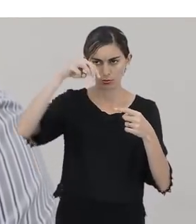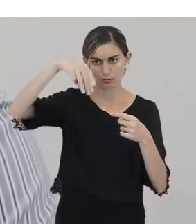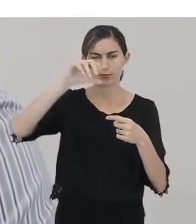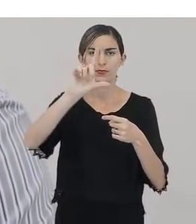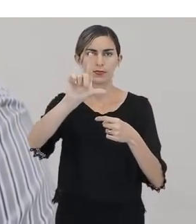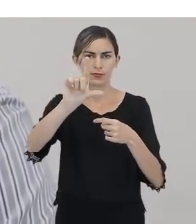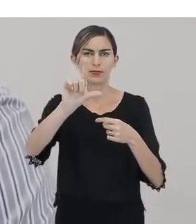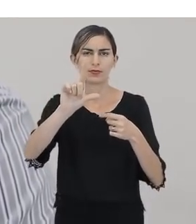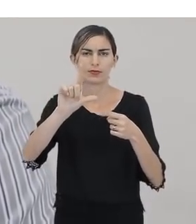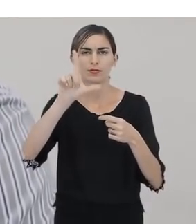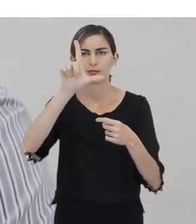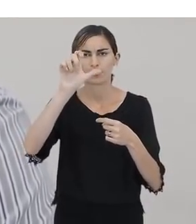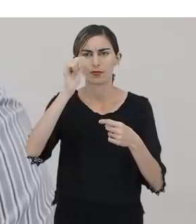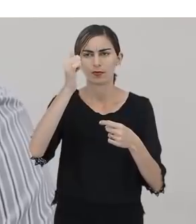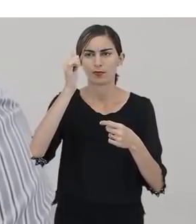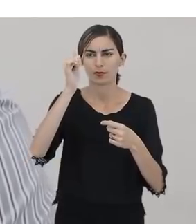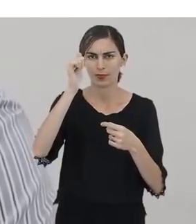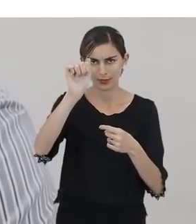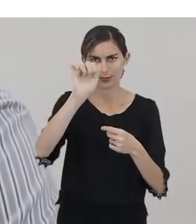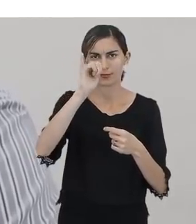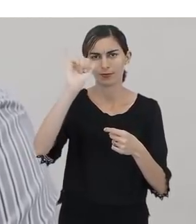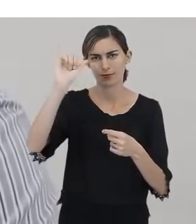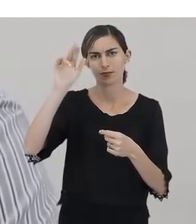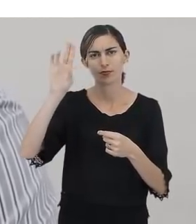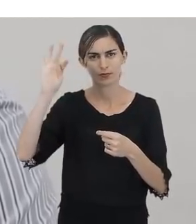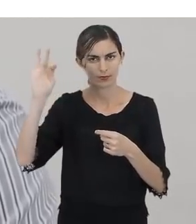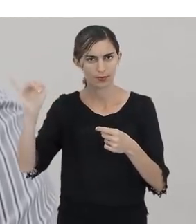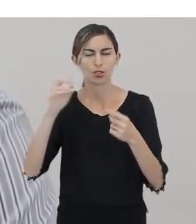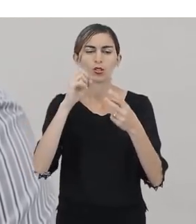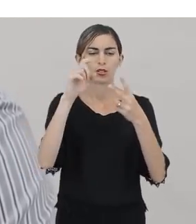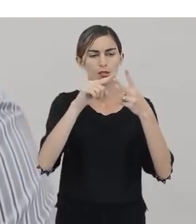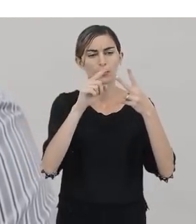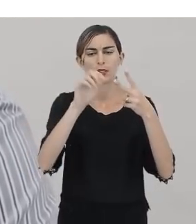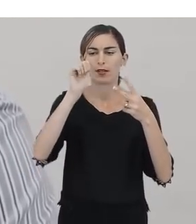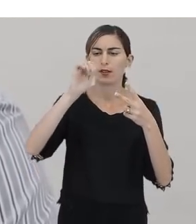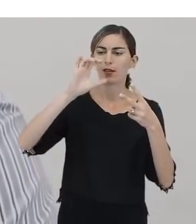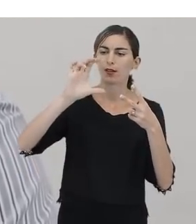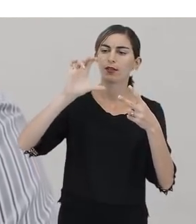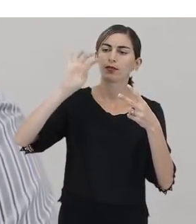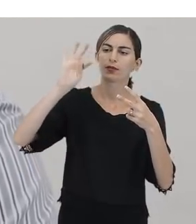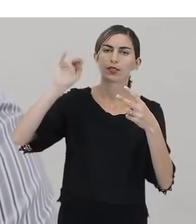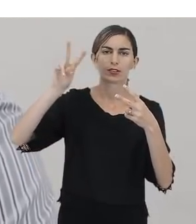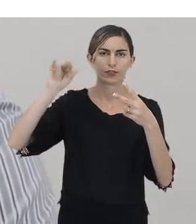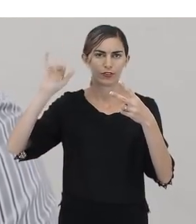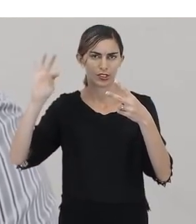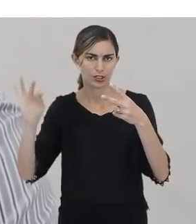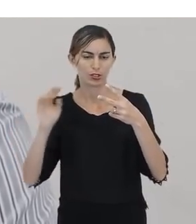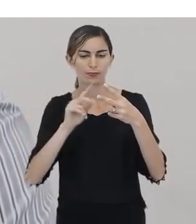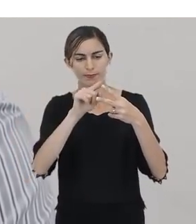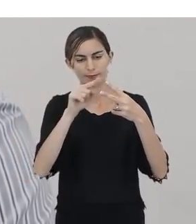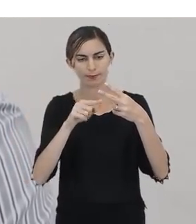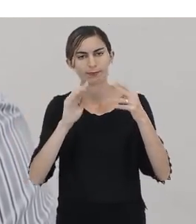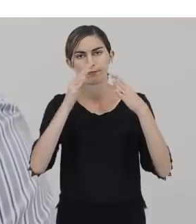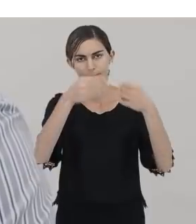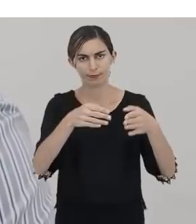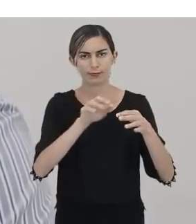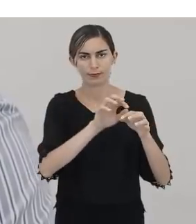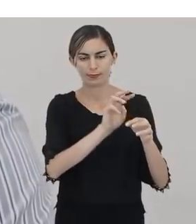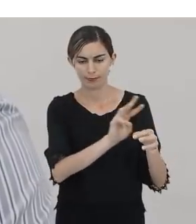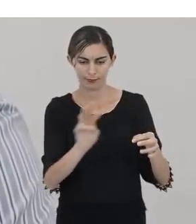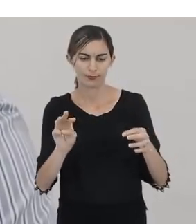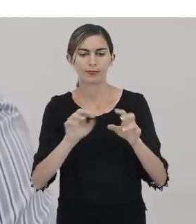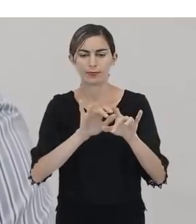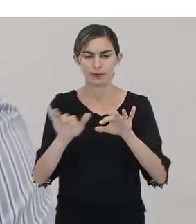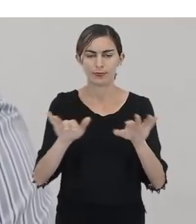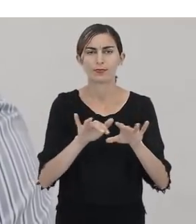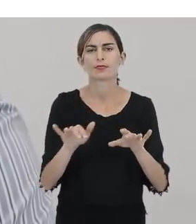XML de layout quanto na sua activity, certo? Então essa é a forma de acessar essa string no XML